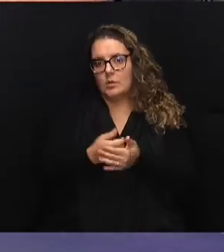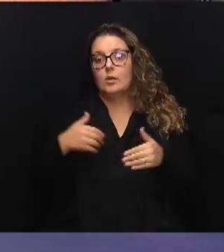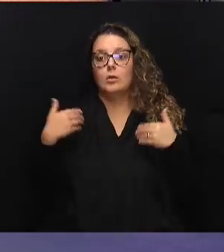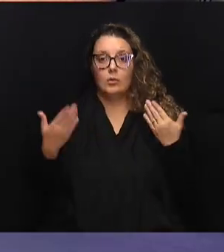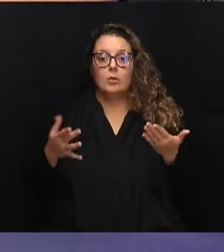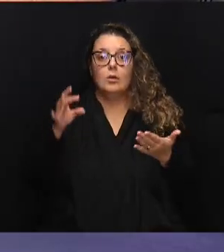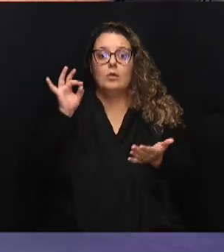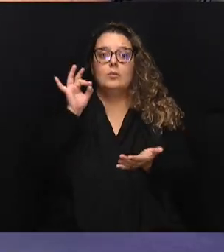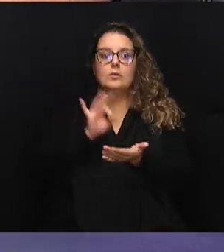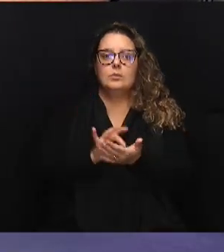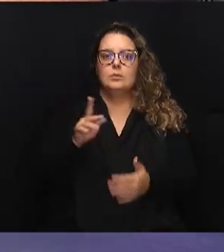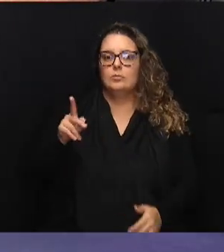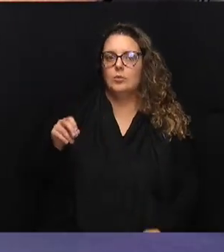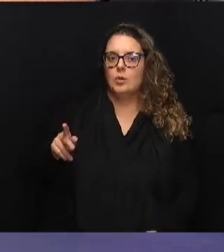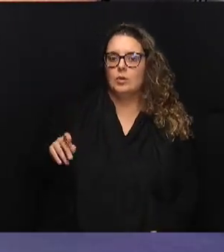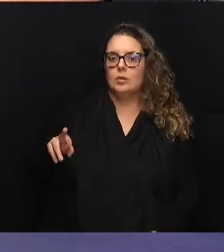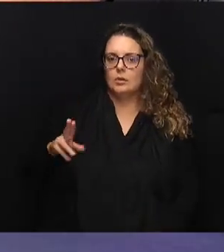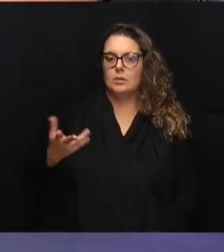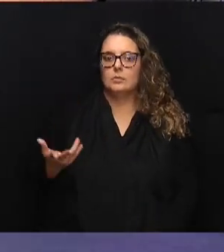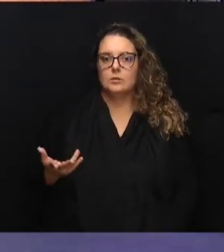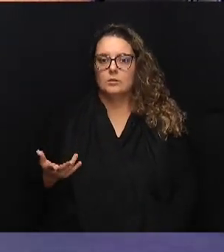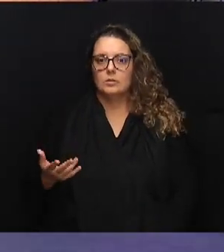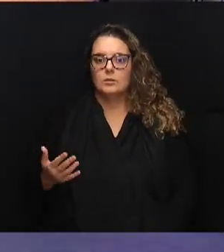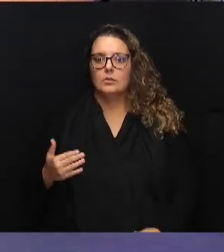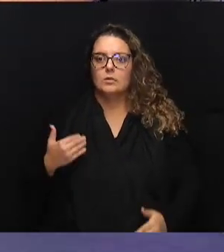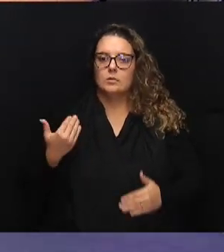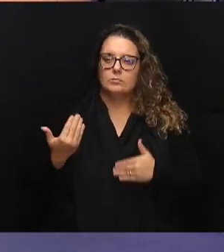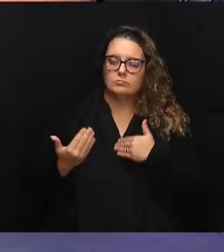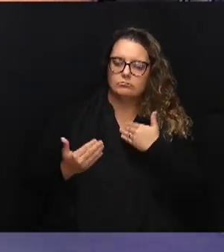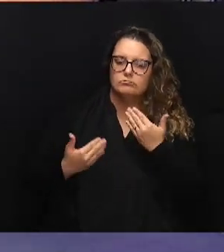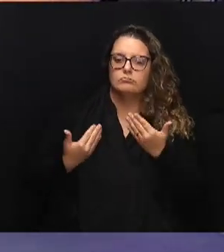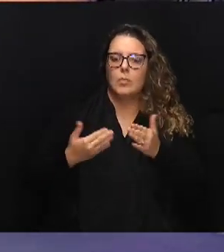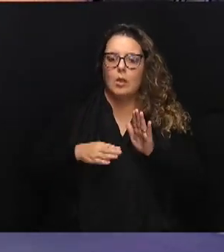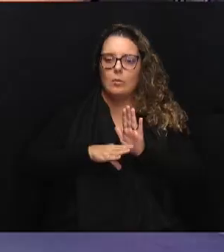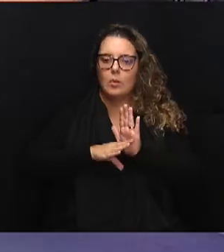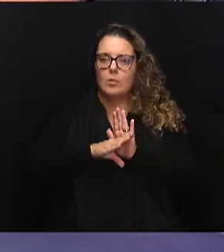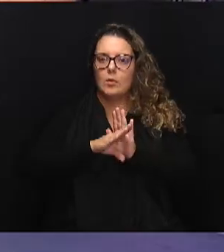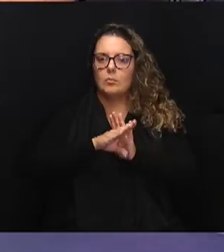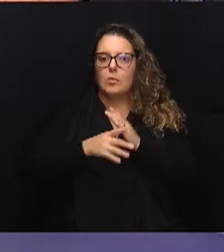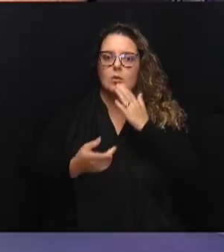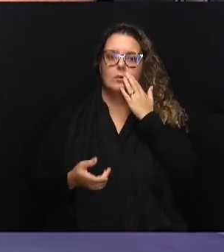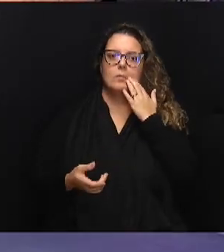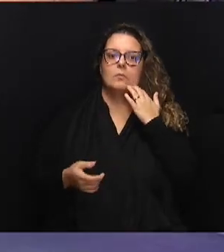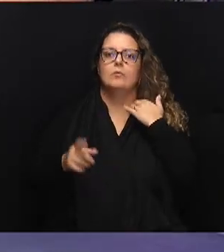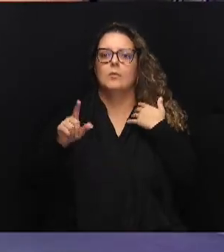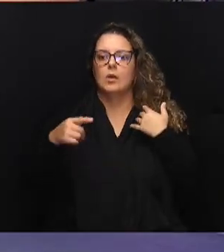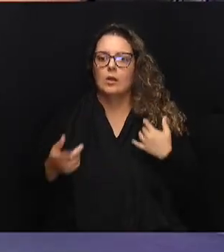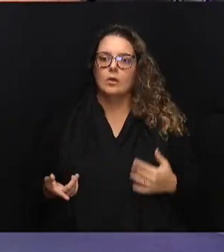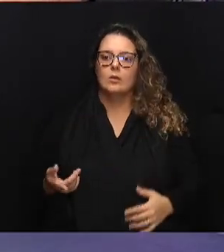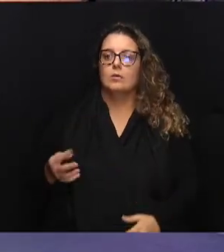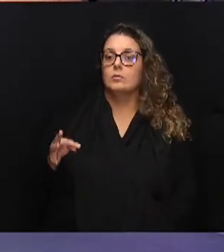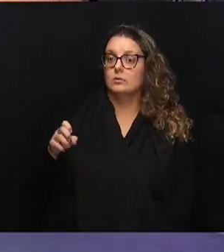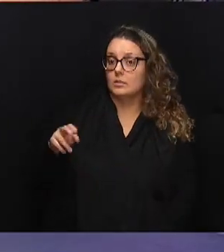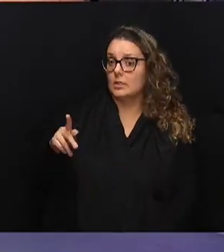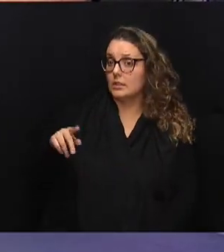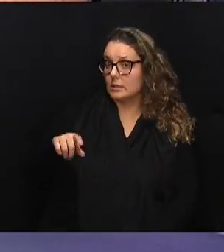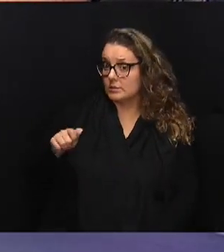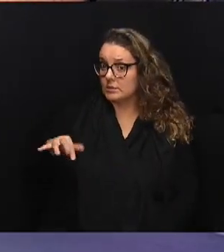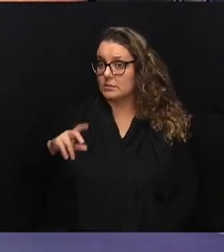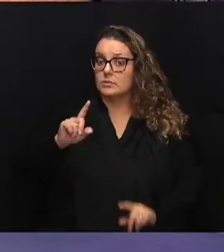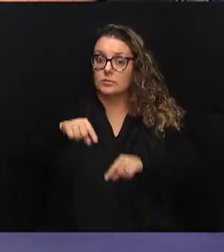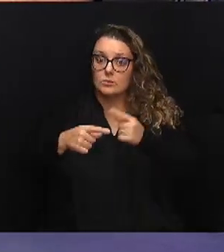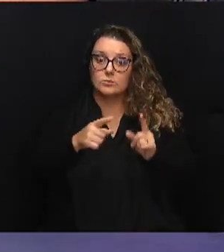do pôquer. Mas ele é um jogo que veio tendo evoluções de acordo com o tempo, aí depois surge Texas Hold'em, Omax, são outras modalidades de